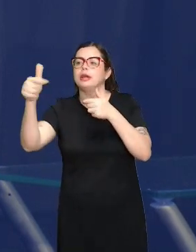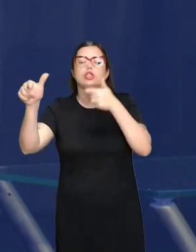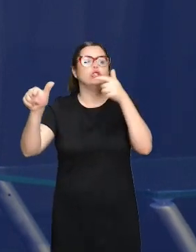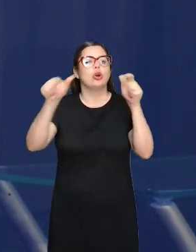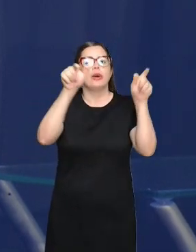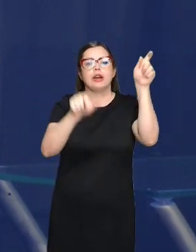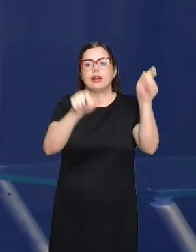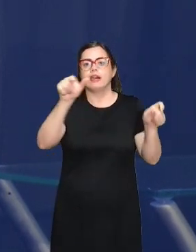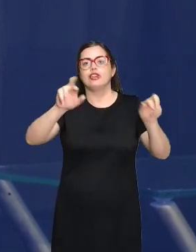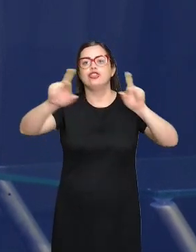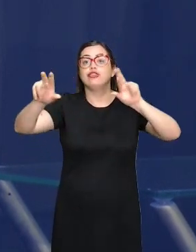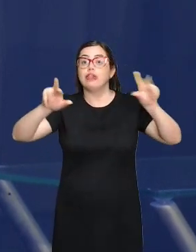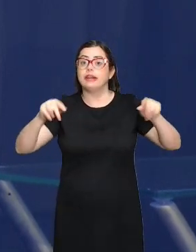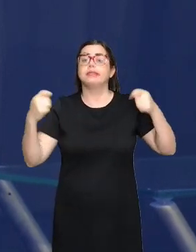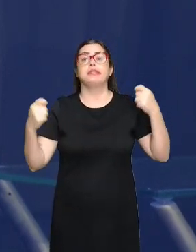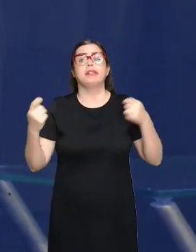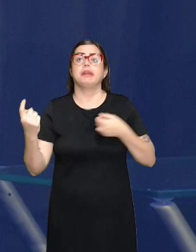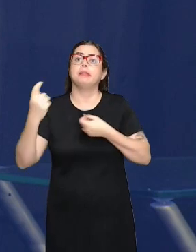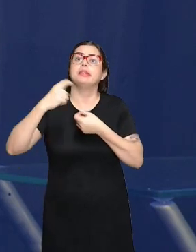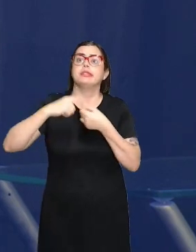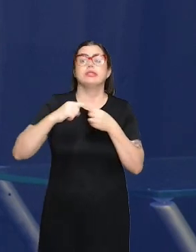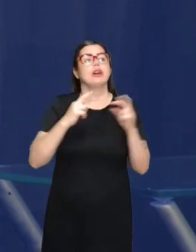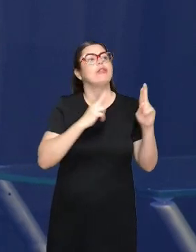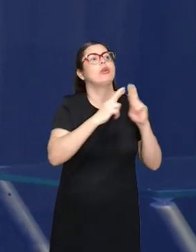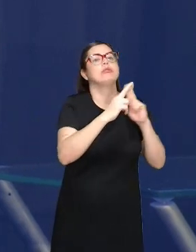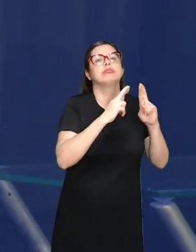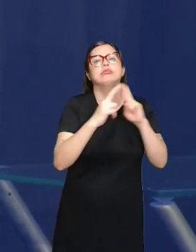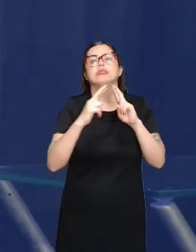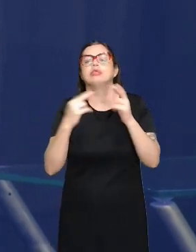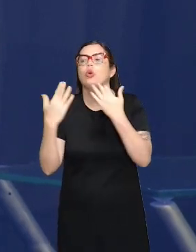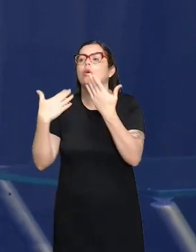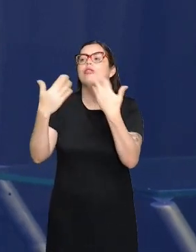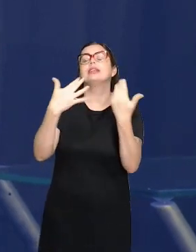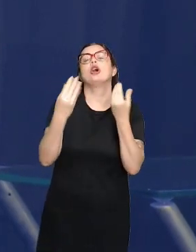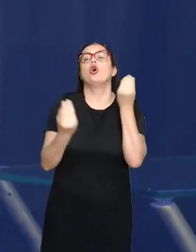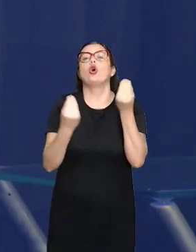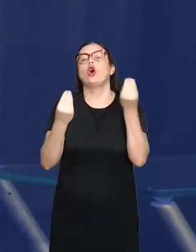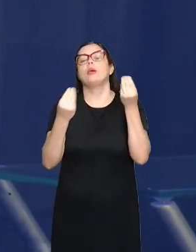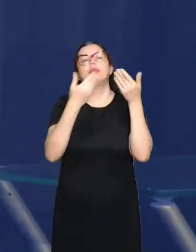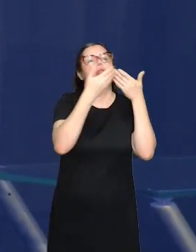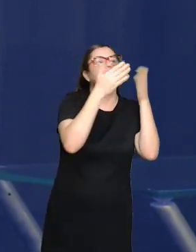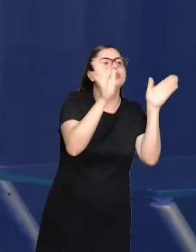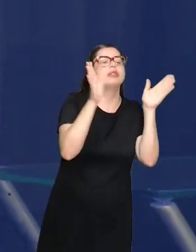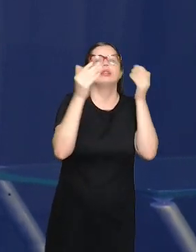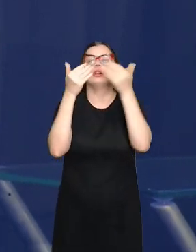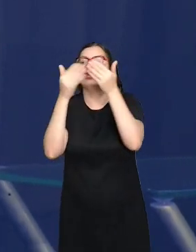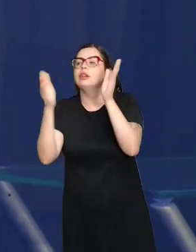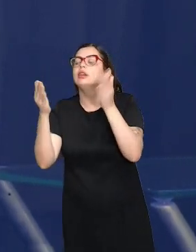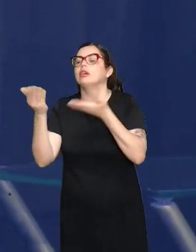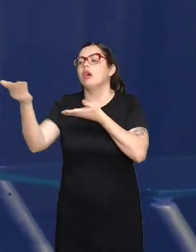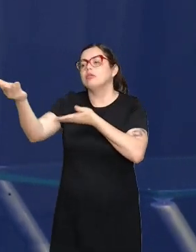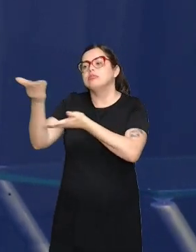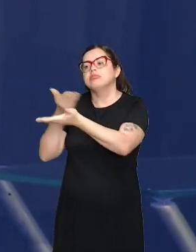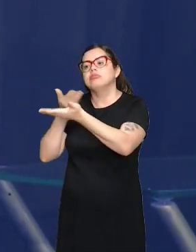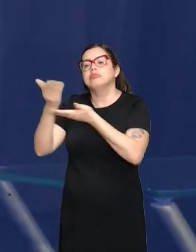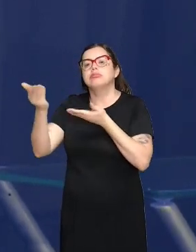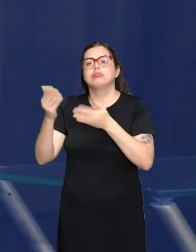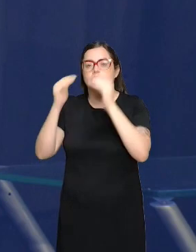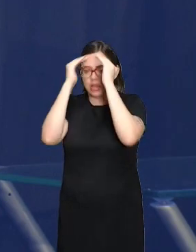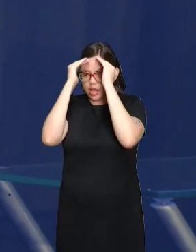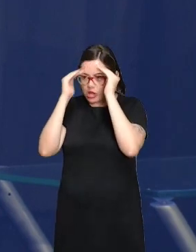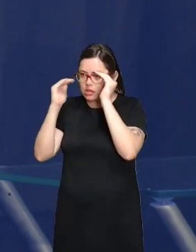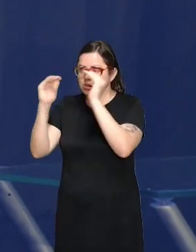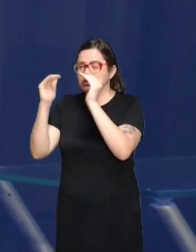conversar. Então, como é que a gente abre espaço para o diferente? Como é que a gente abre espaço para uma conversa respeitosa e construtiva? Que a